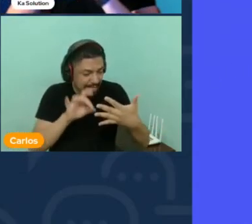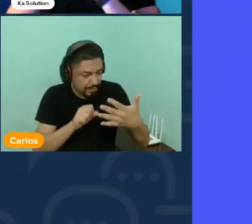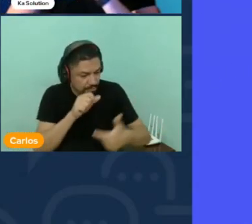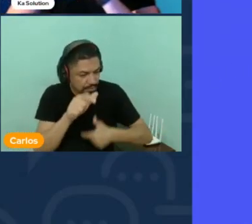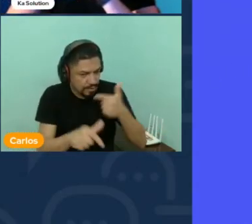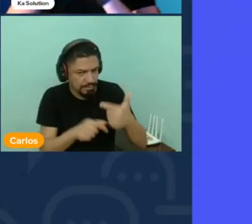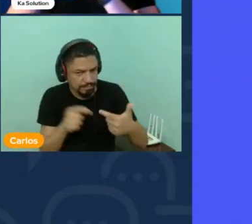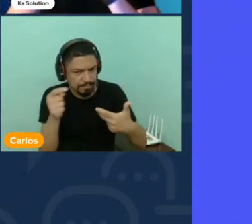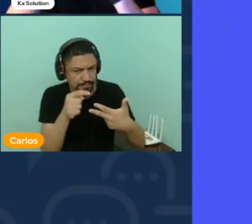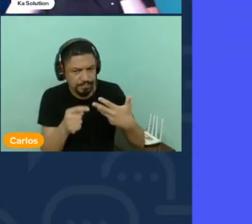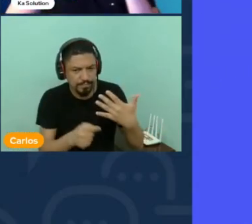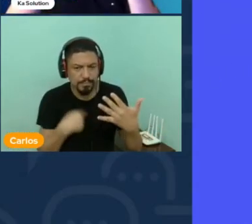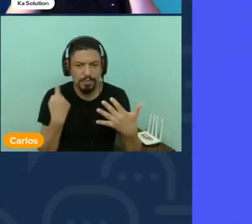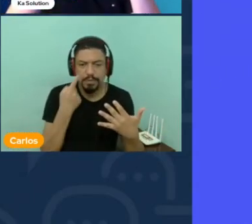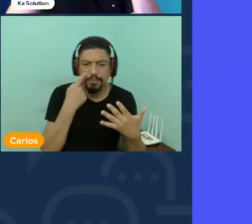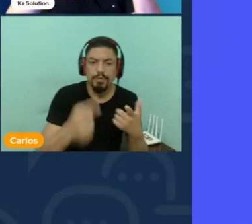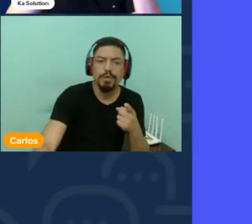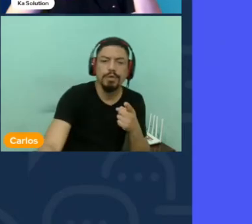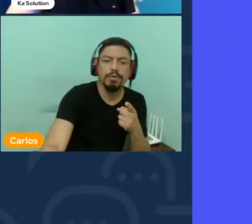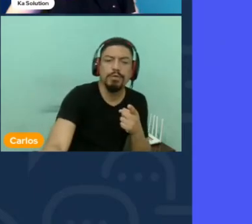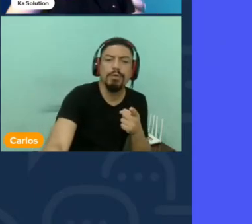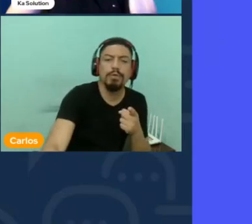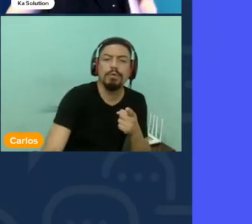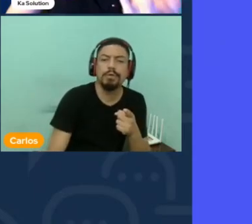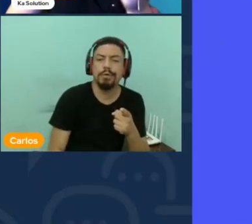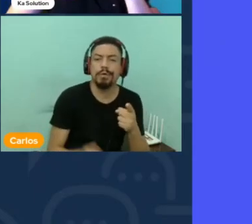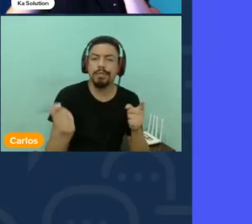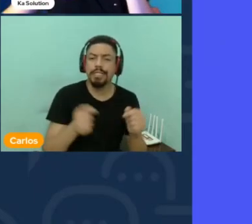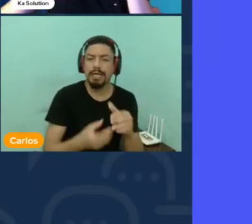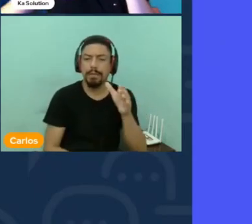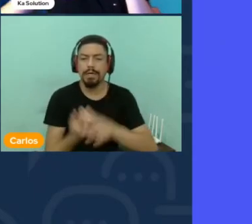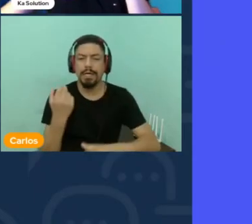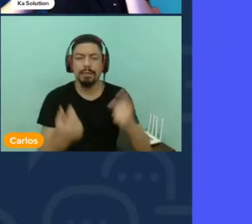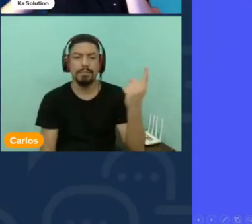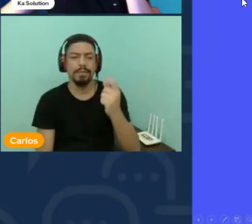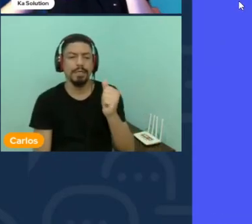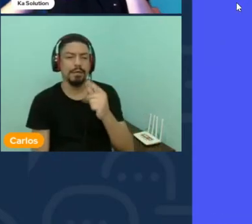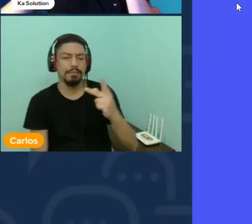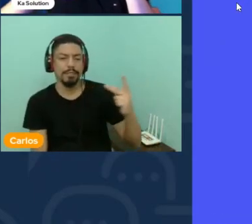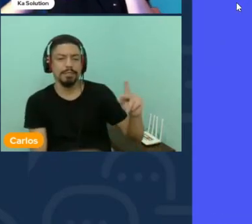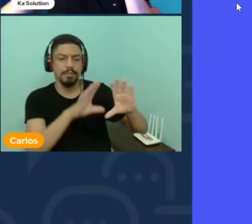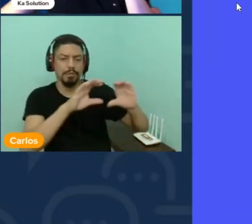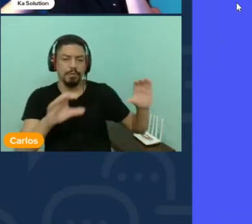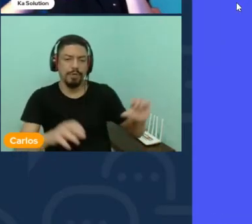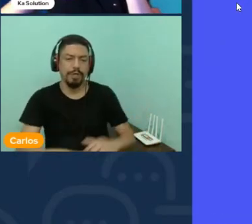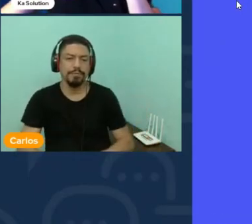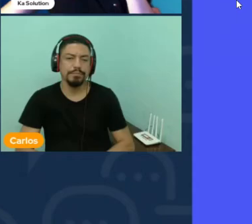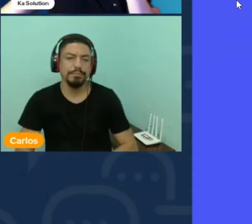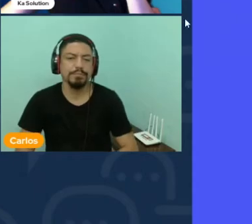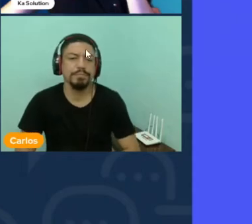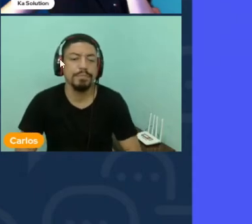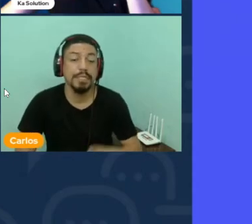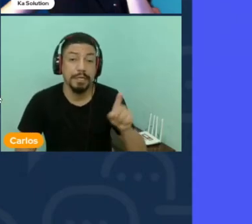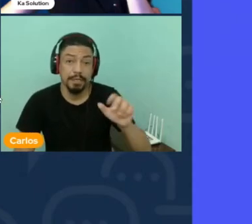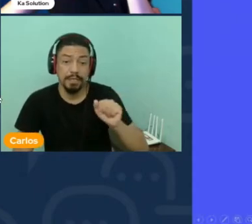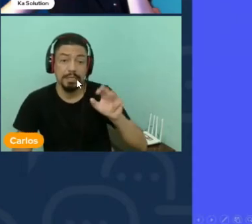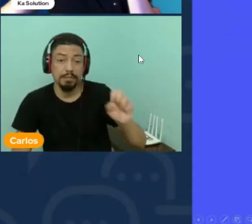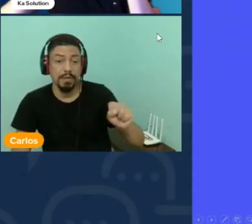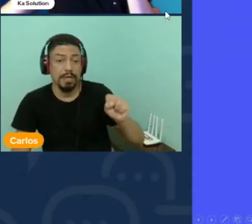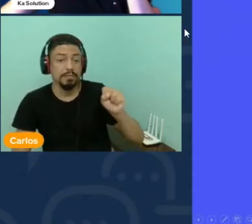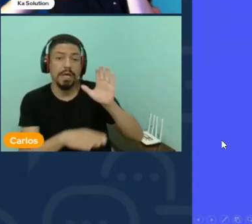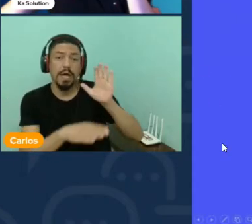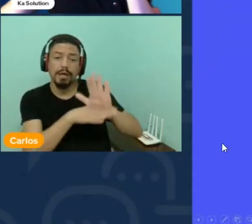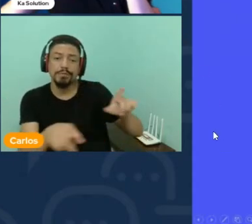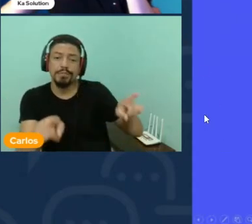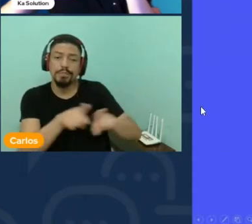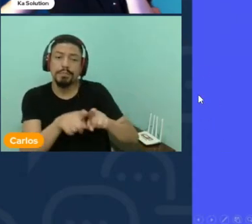de serviços que a gente viu, é possível já criar a nossa primeira aplicação na nuvem. E a AWS ajuda a gente com